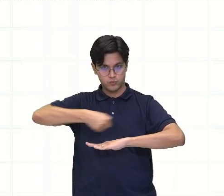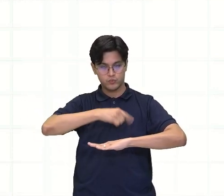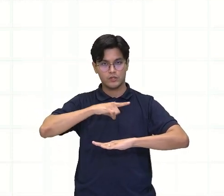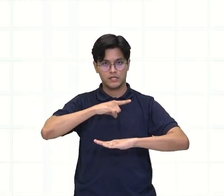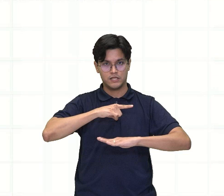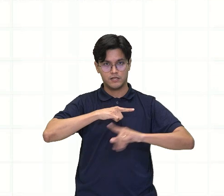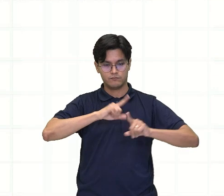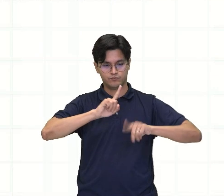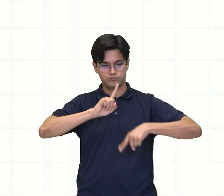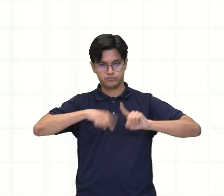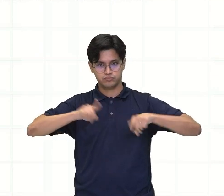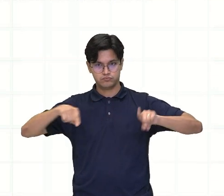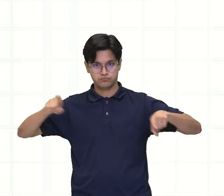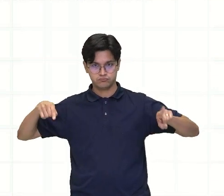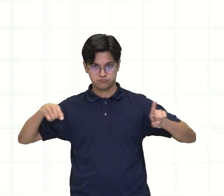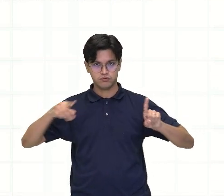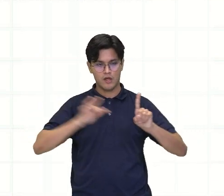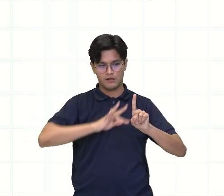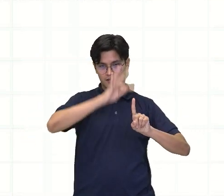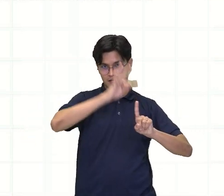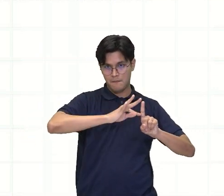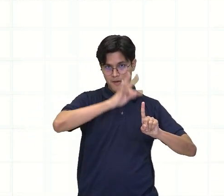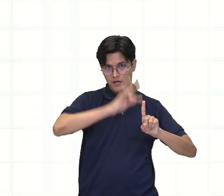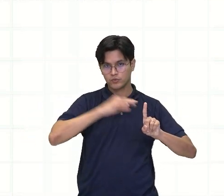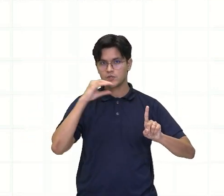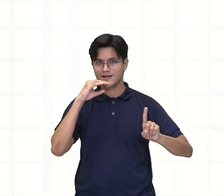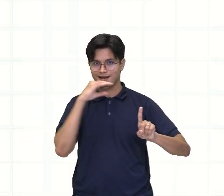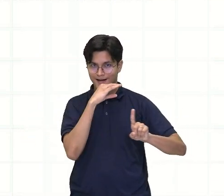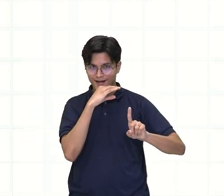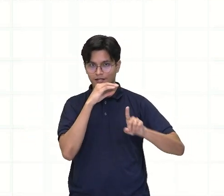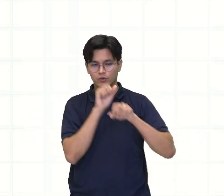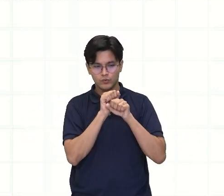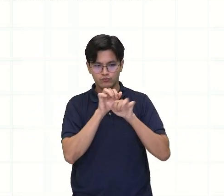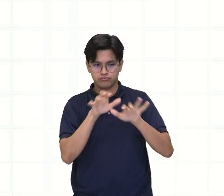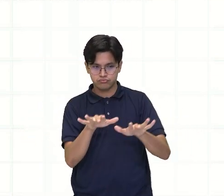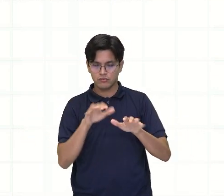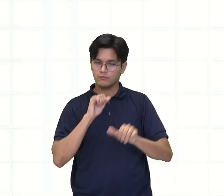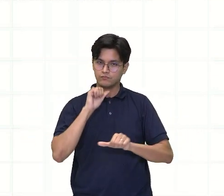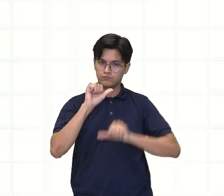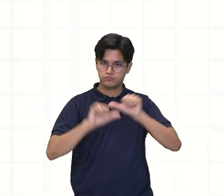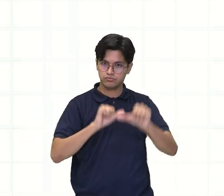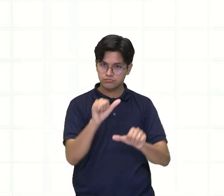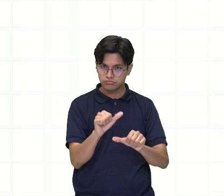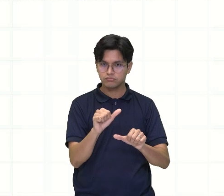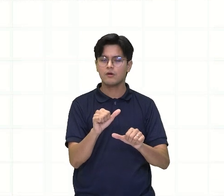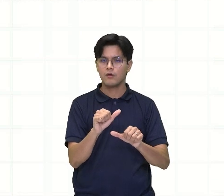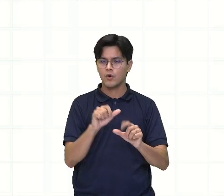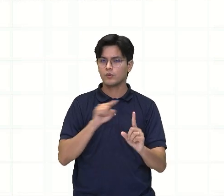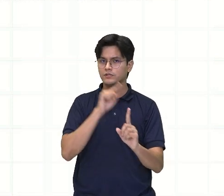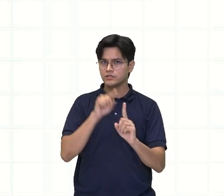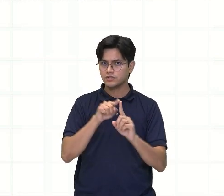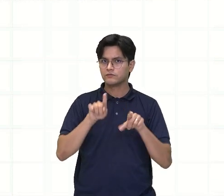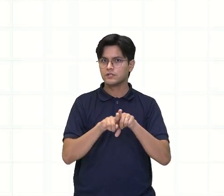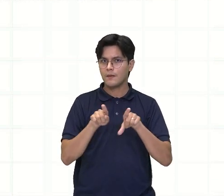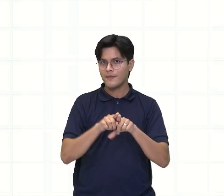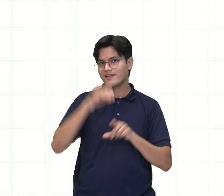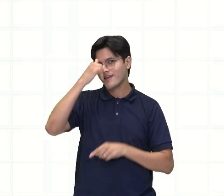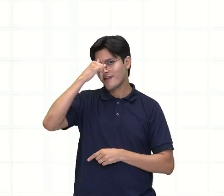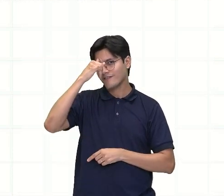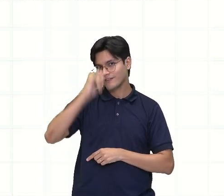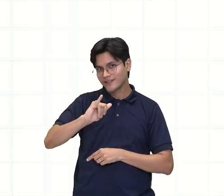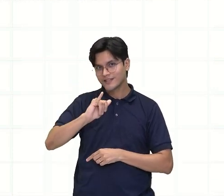transferência desse calor, para que dessa forma evite também, né? Queimar a sua